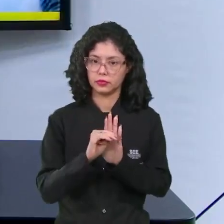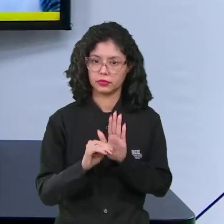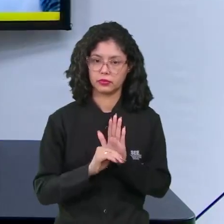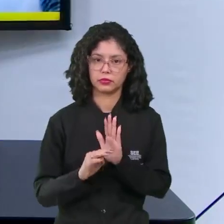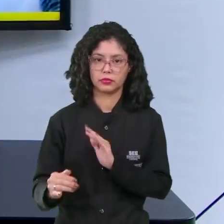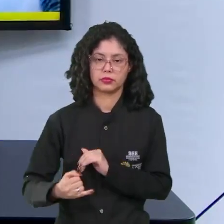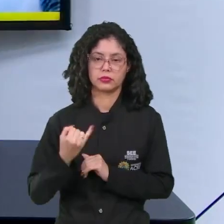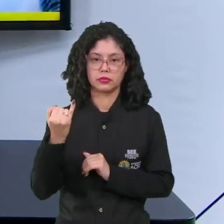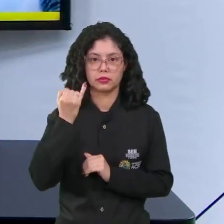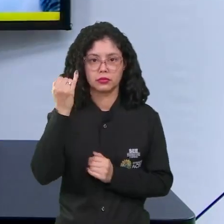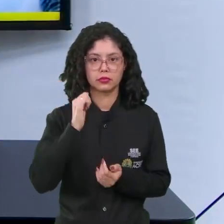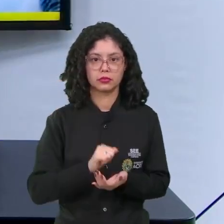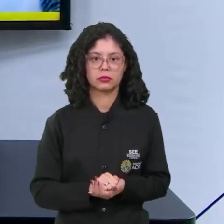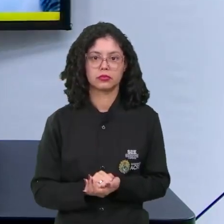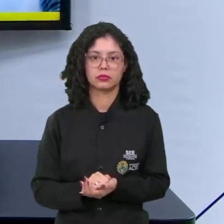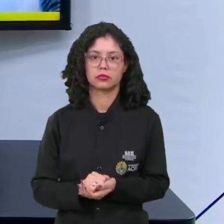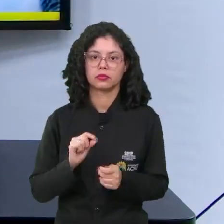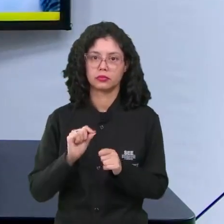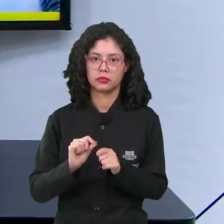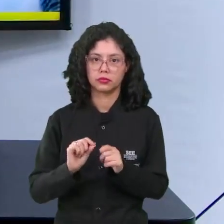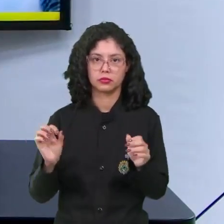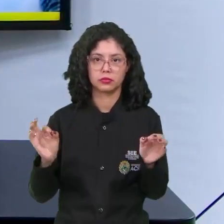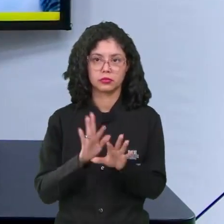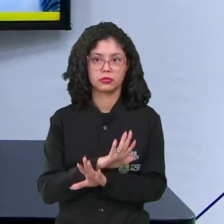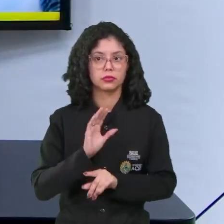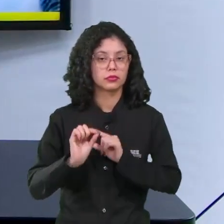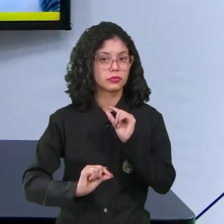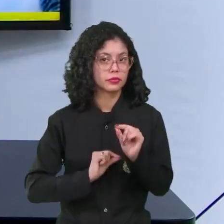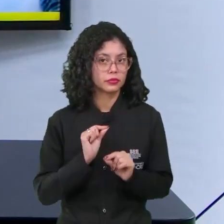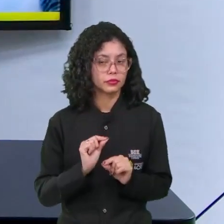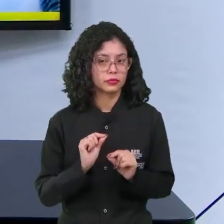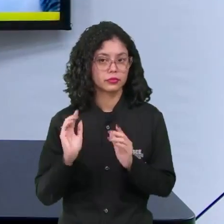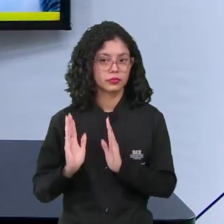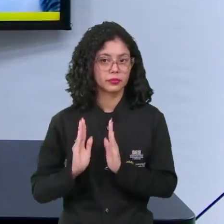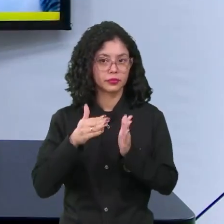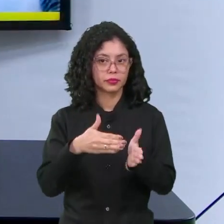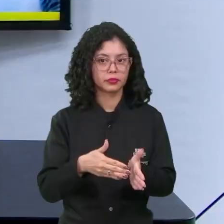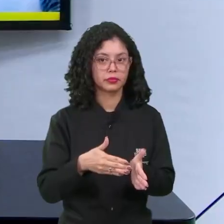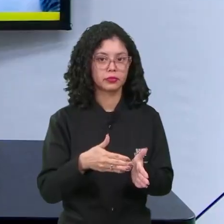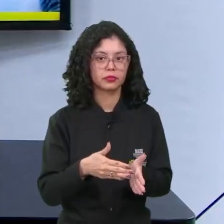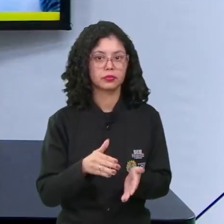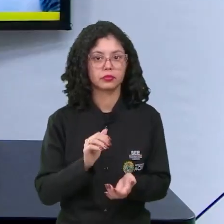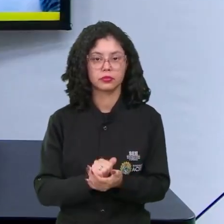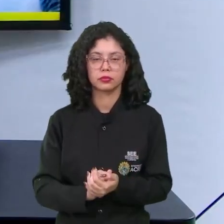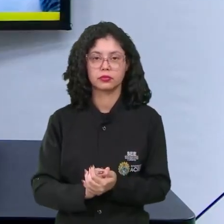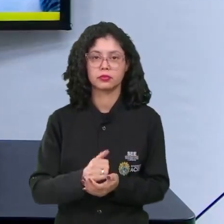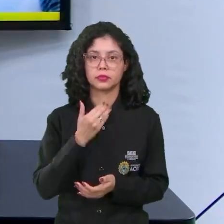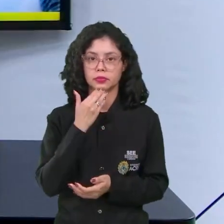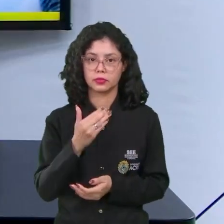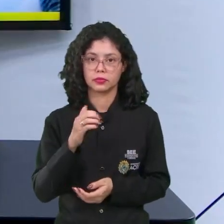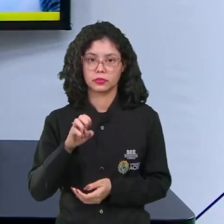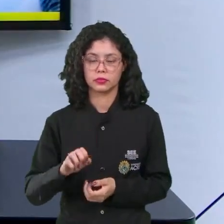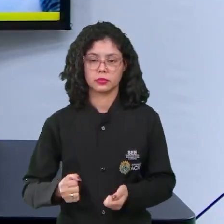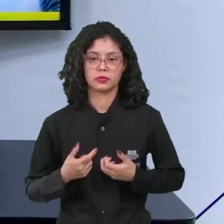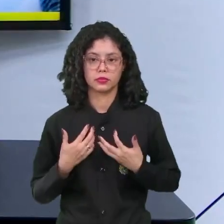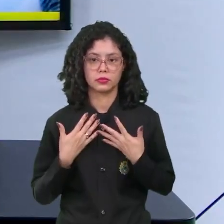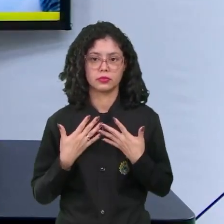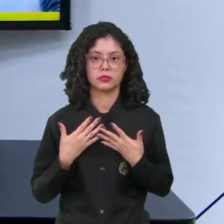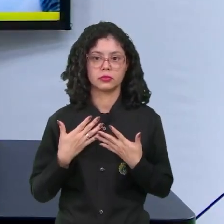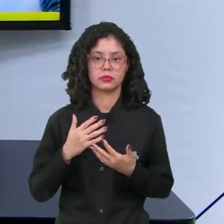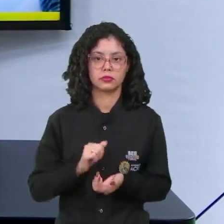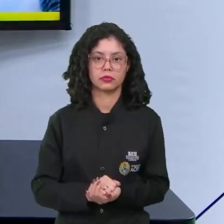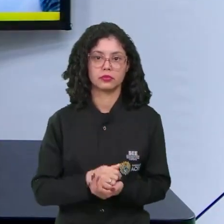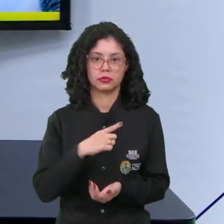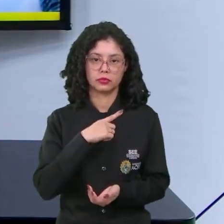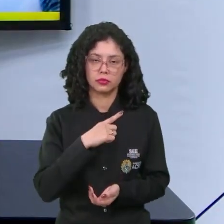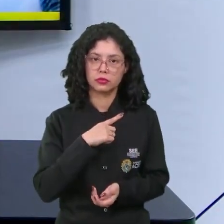importantes para a composição, tá? Então, acaba por chegar ali um apelo emocional que pode